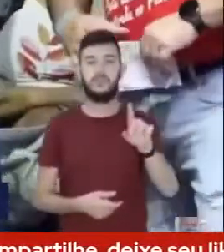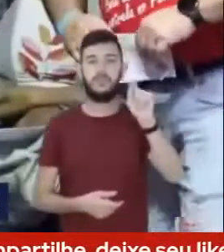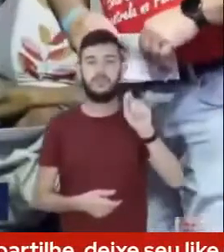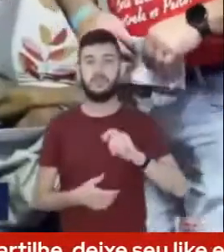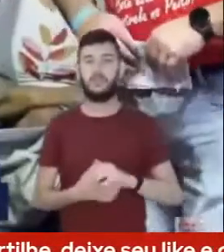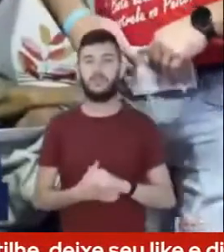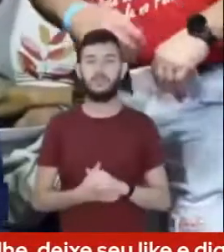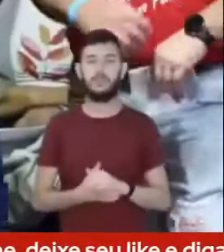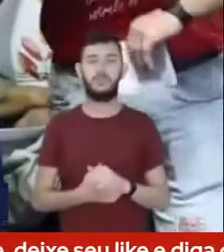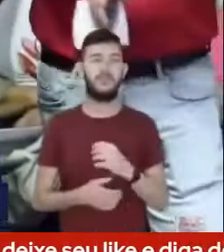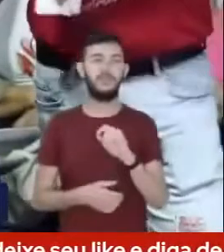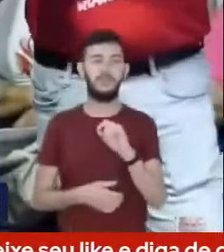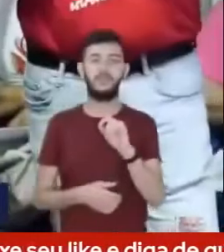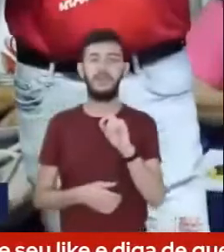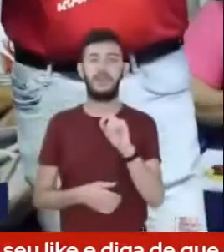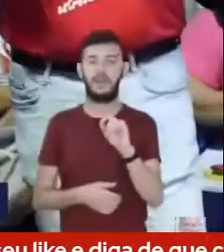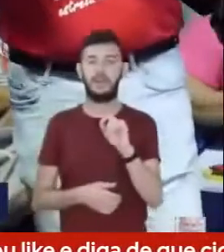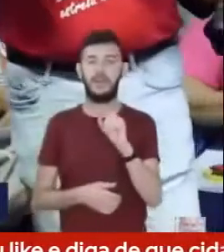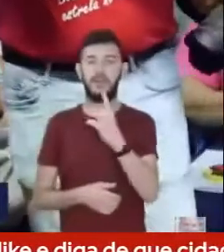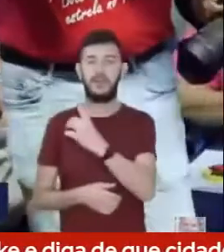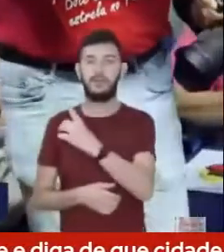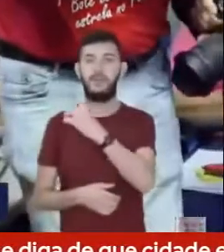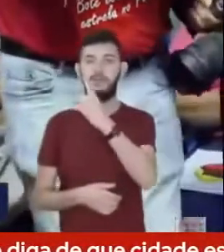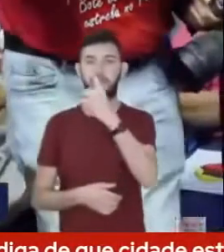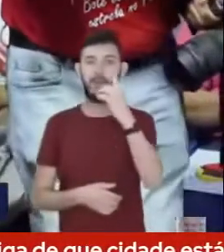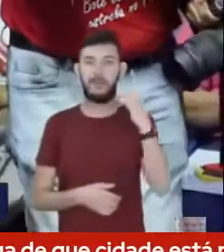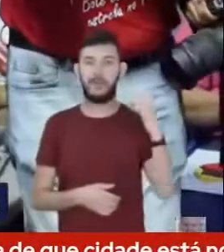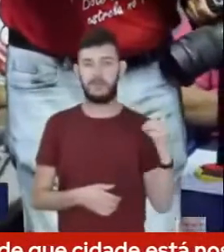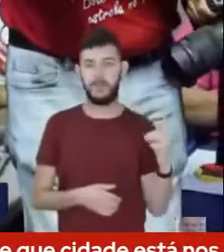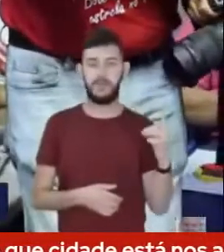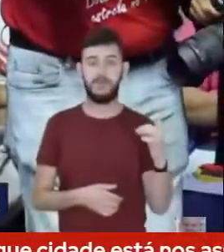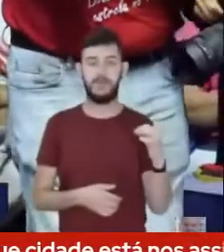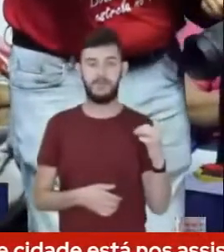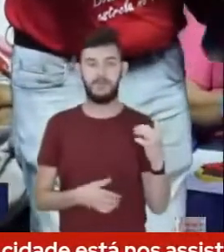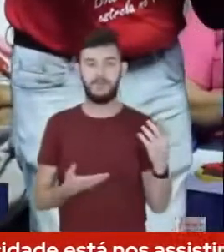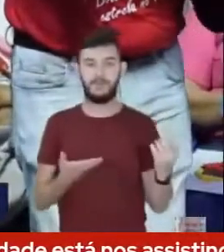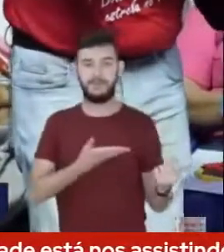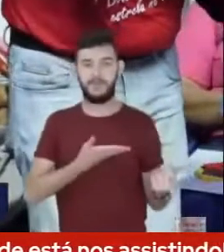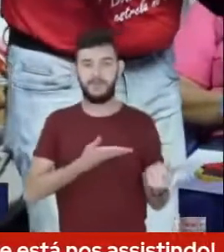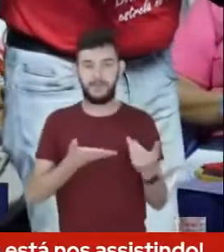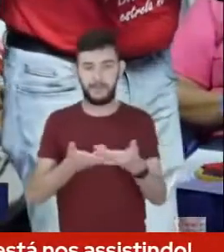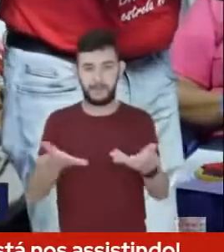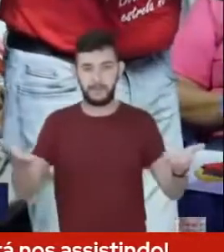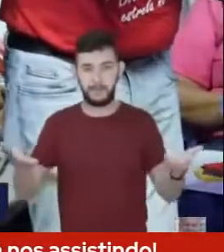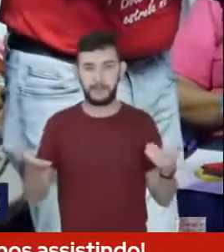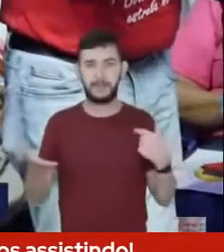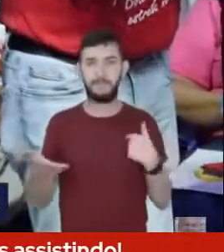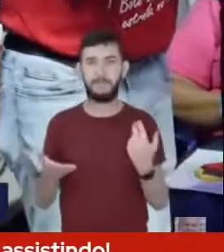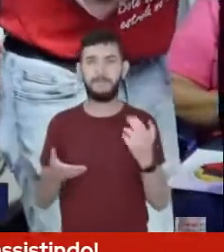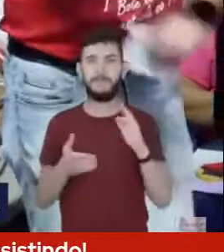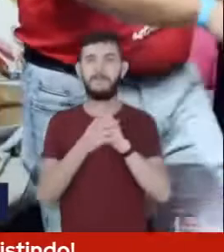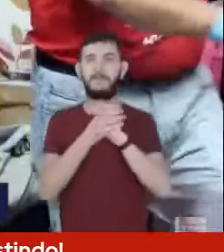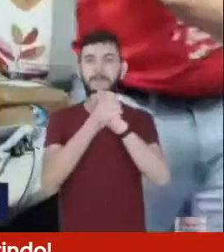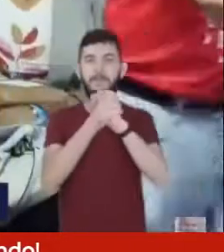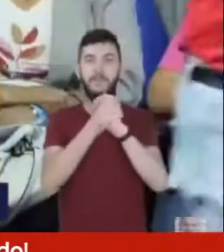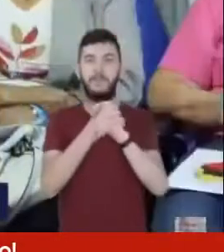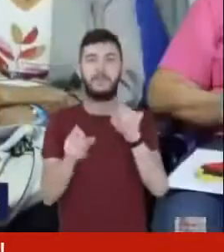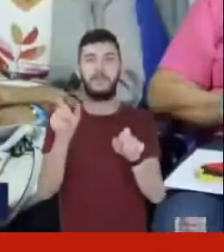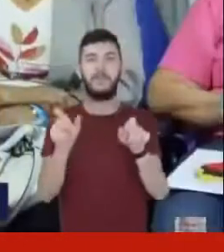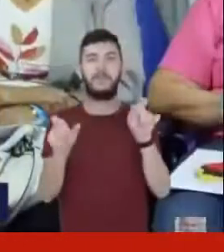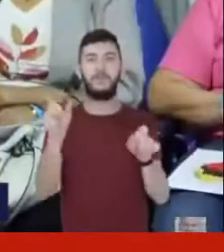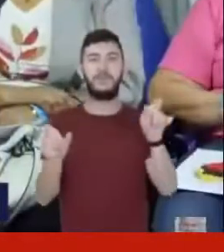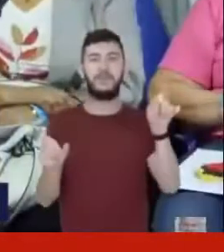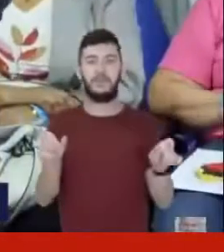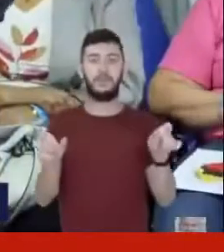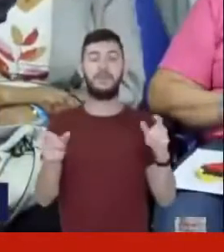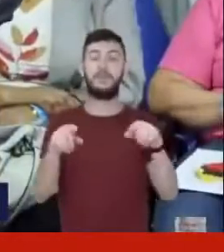Bom dia, companheiras! Bom dia, companheiros! Queria cumprimentar aqui a nossa companheira Gleisi Hoffmann,